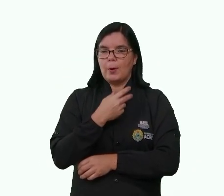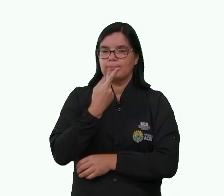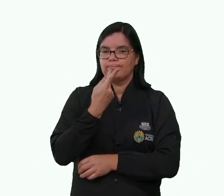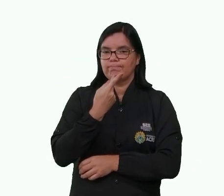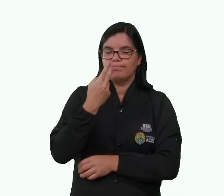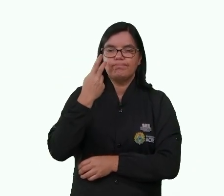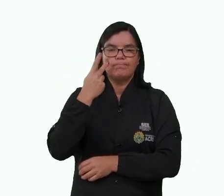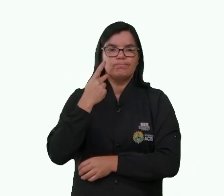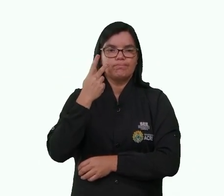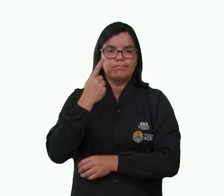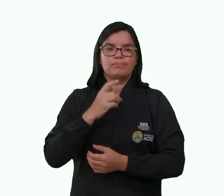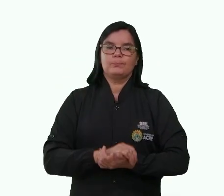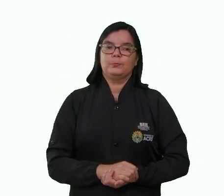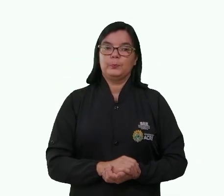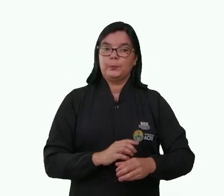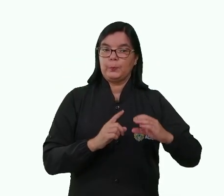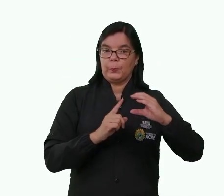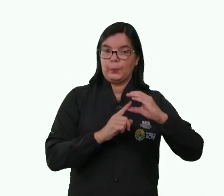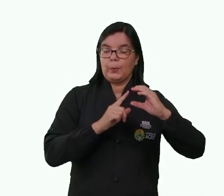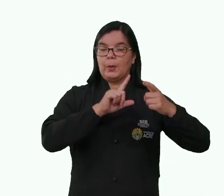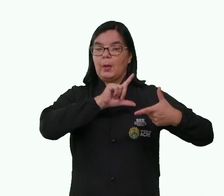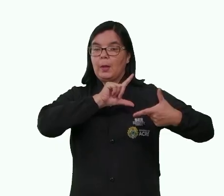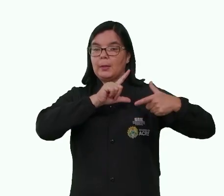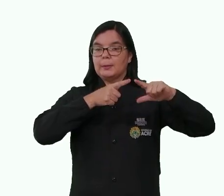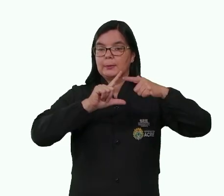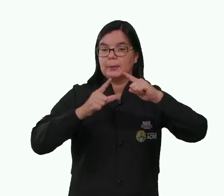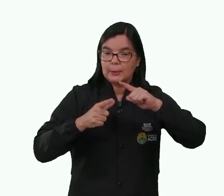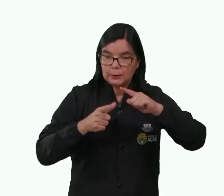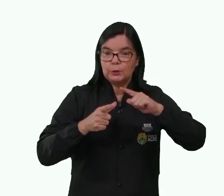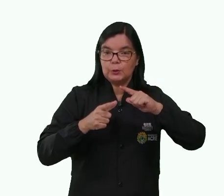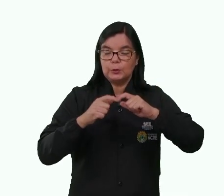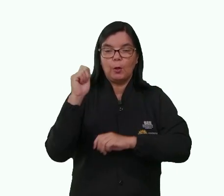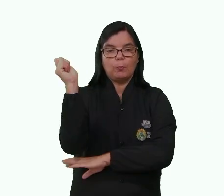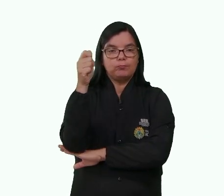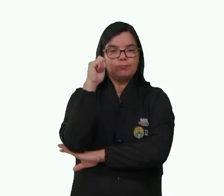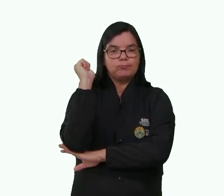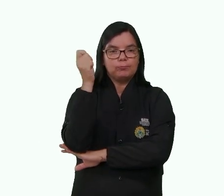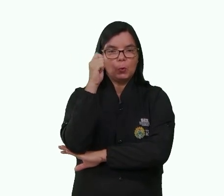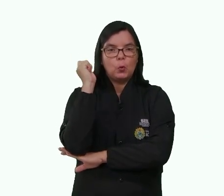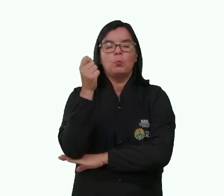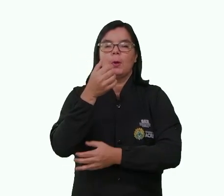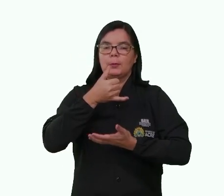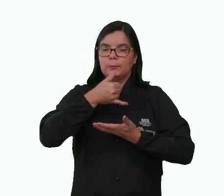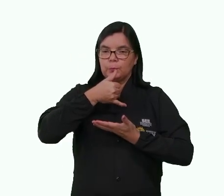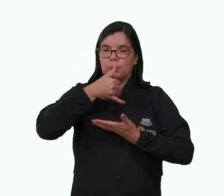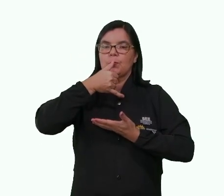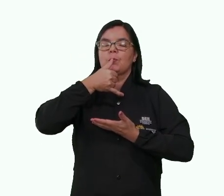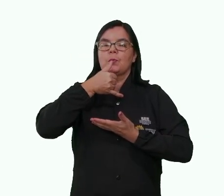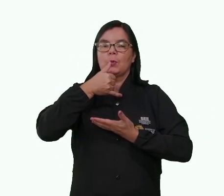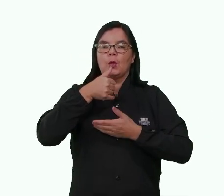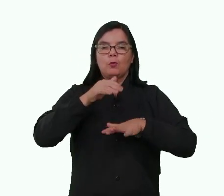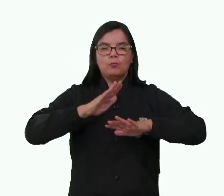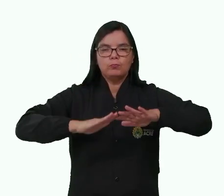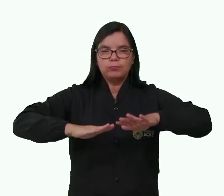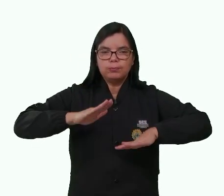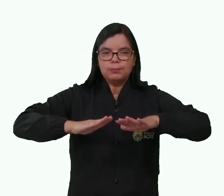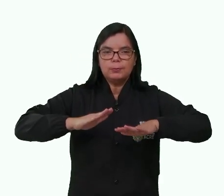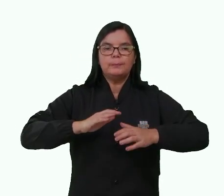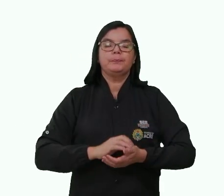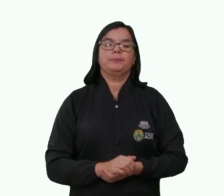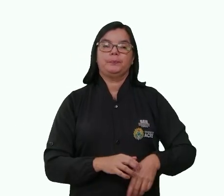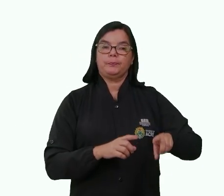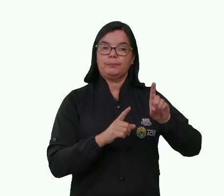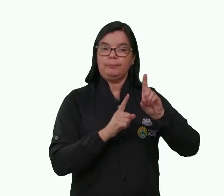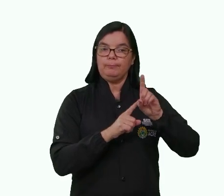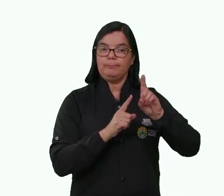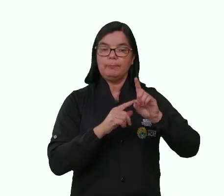sotaque nordestino? Letra C, as tradições gaúchas, como o chimarrão e o fandango?